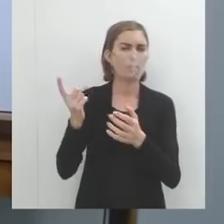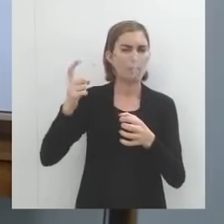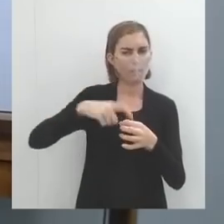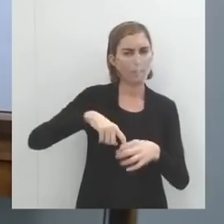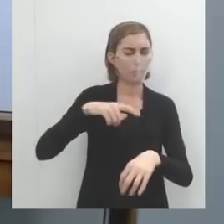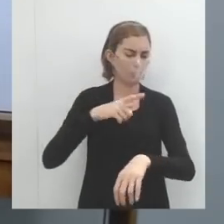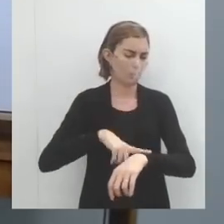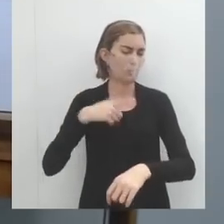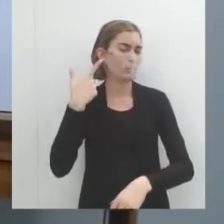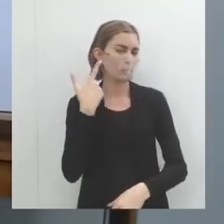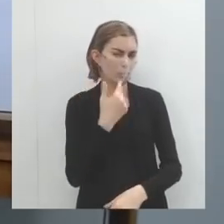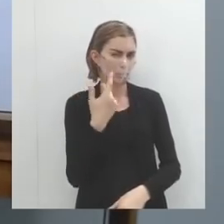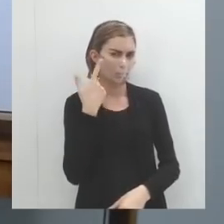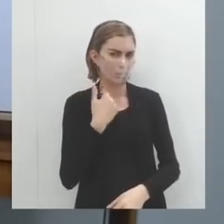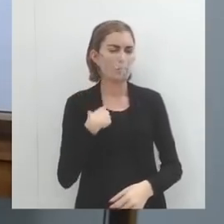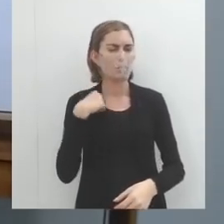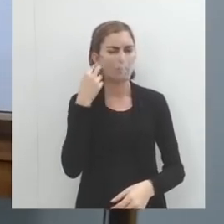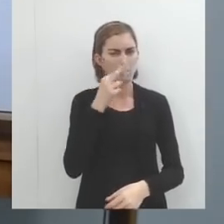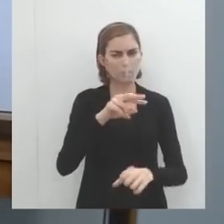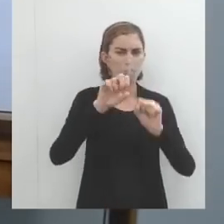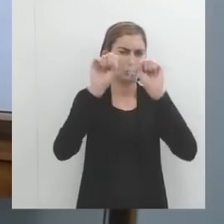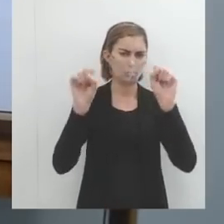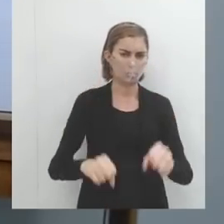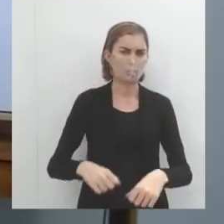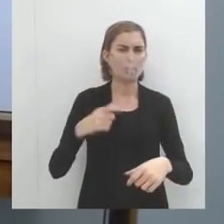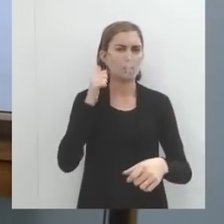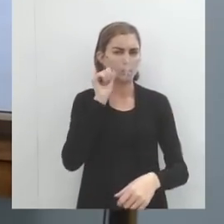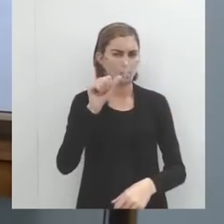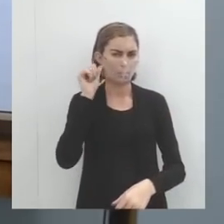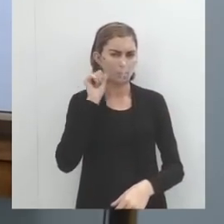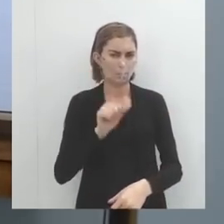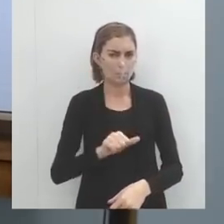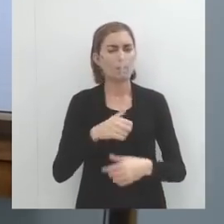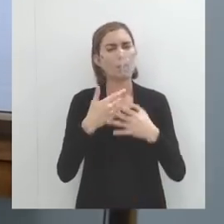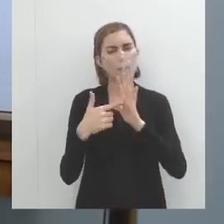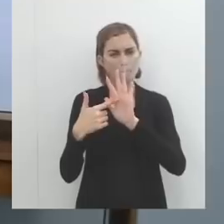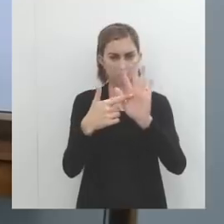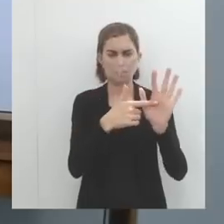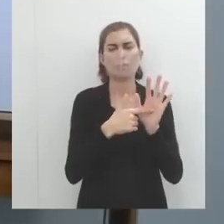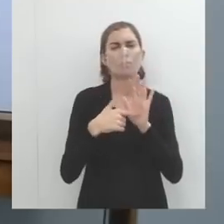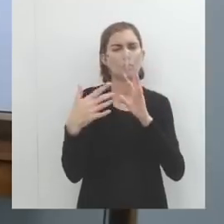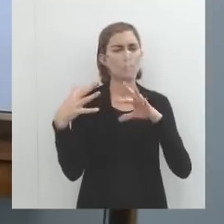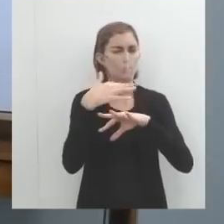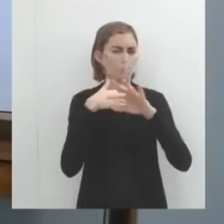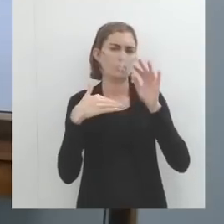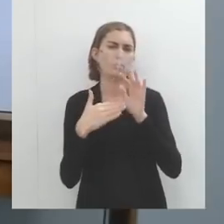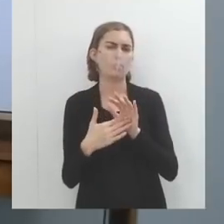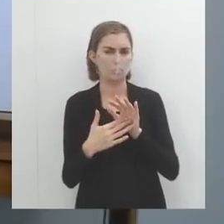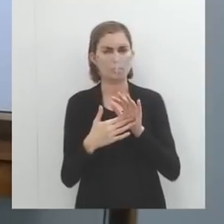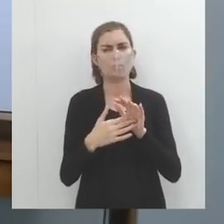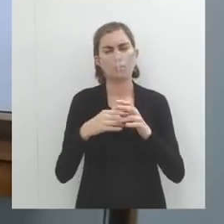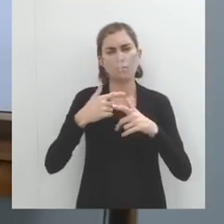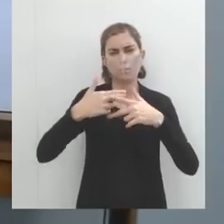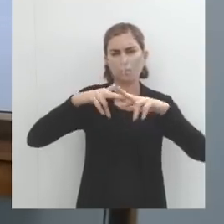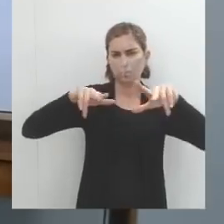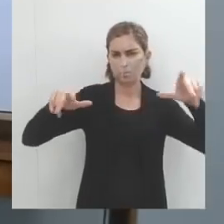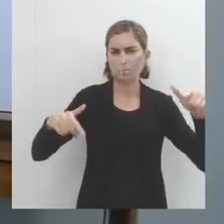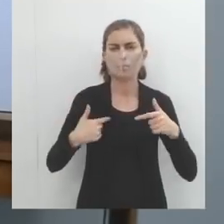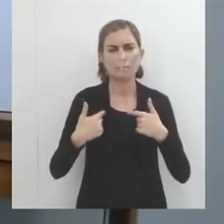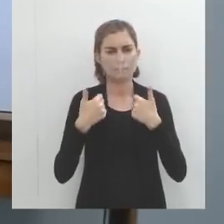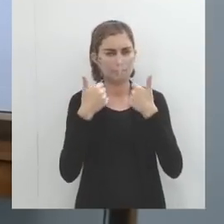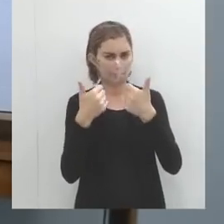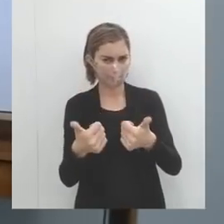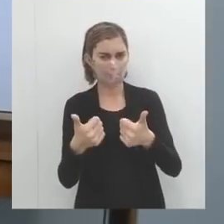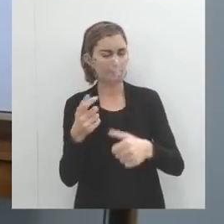horário normal e a gente vem com o sistema reprodutor feminino e aí eu mostro a vocês todos os meios contraceptivos, tranquilo?